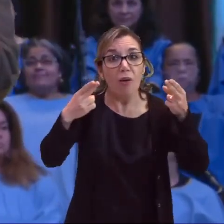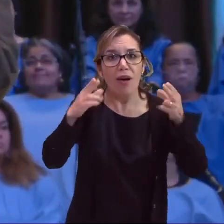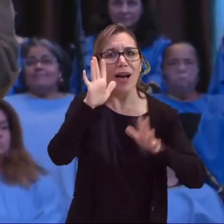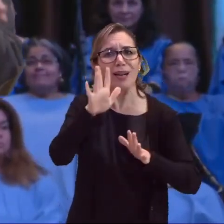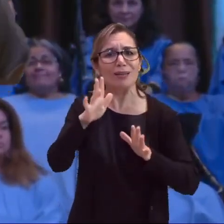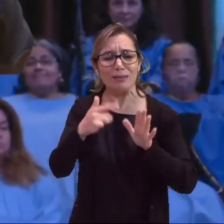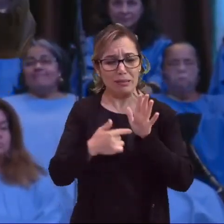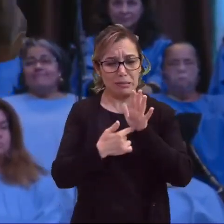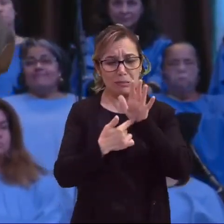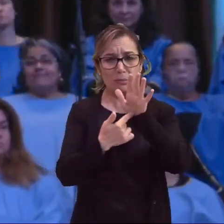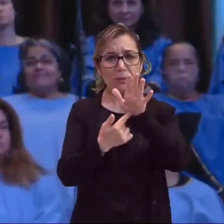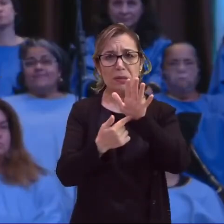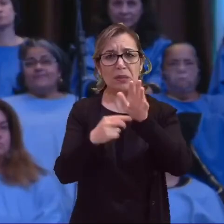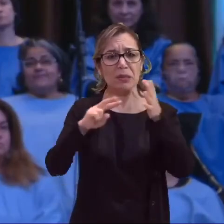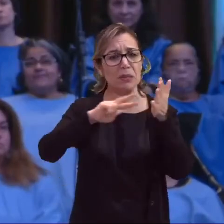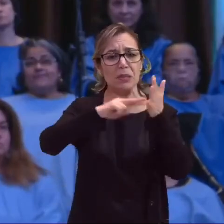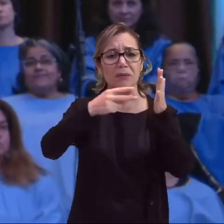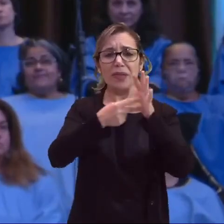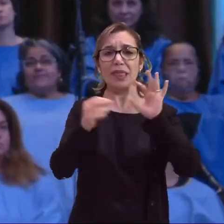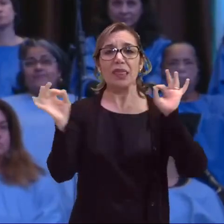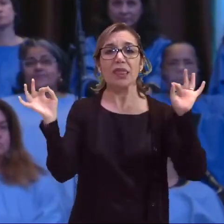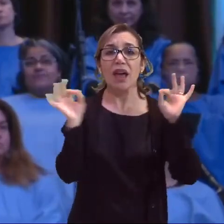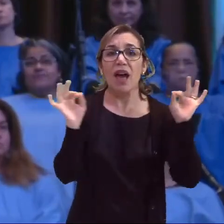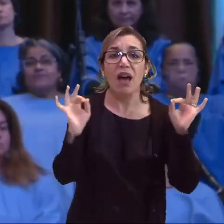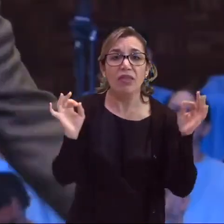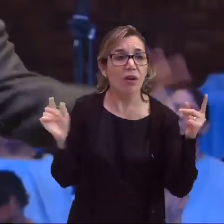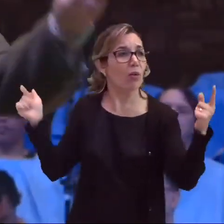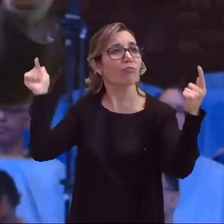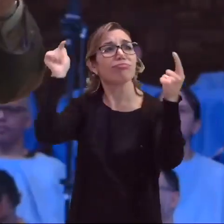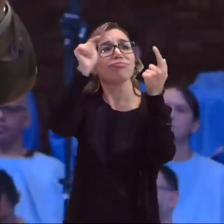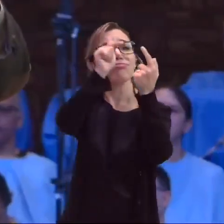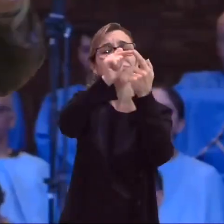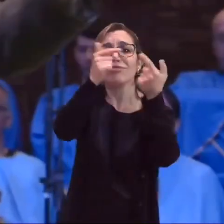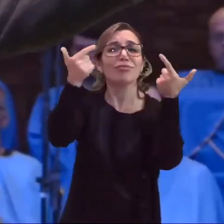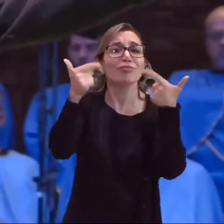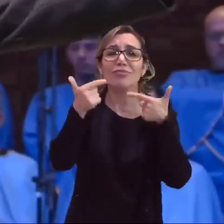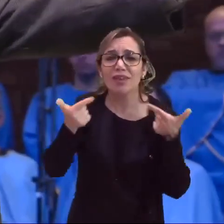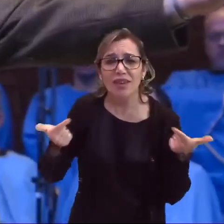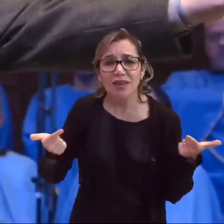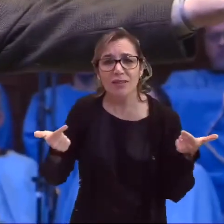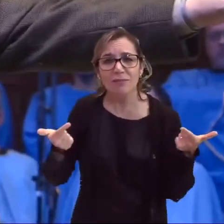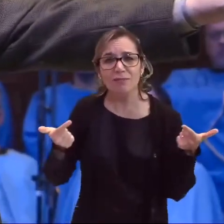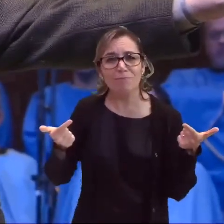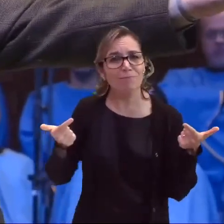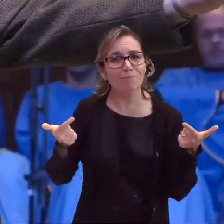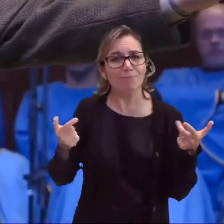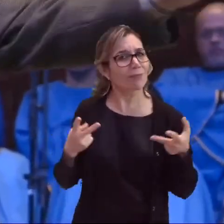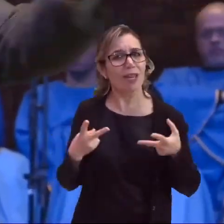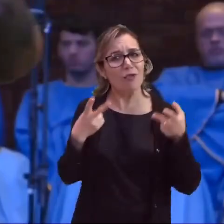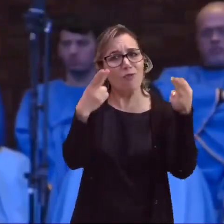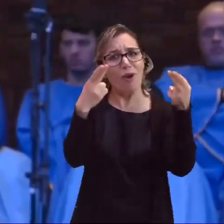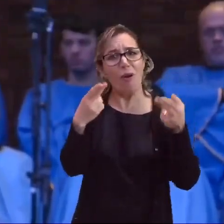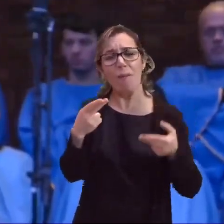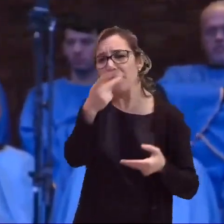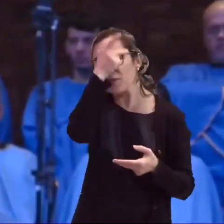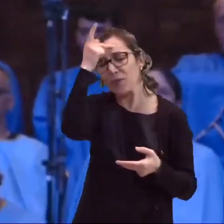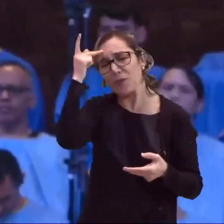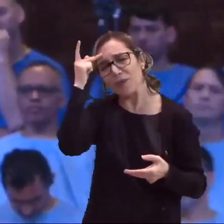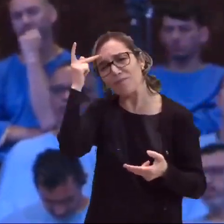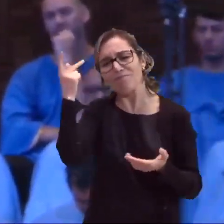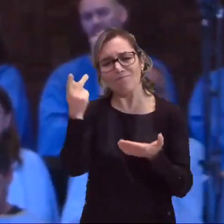sentido para gente nem por alto fazer loção as duas coisas que os pagãos faziam